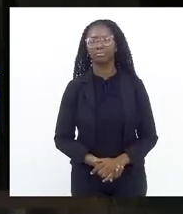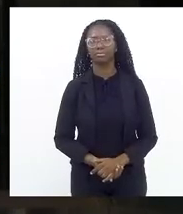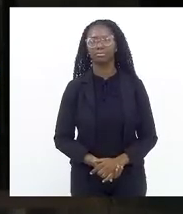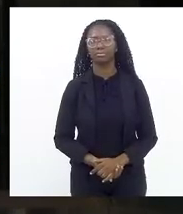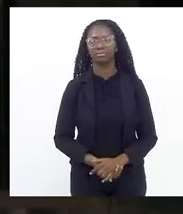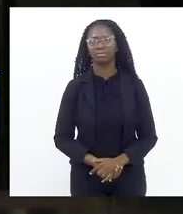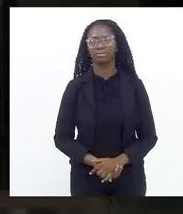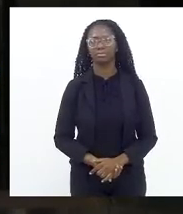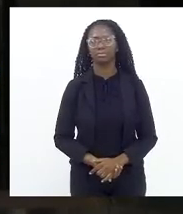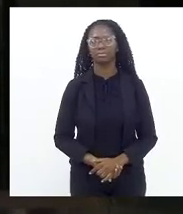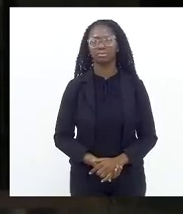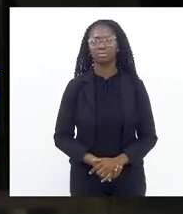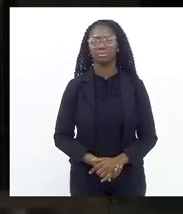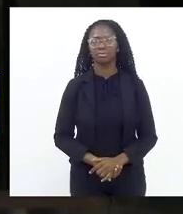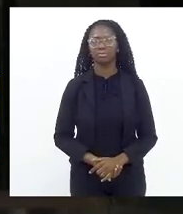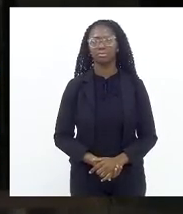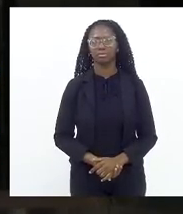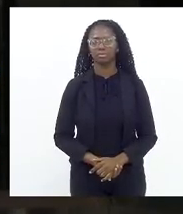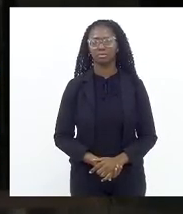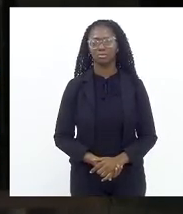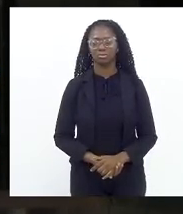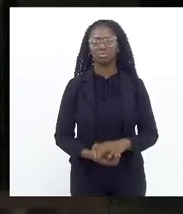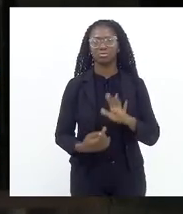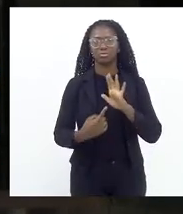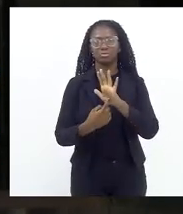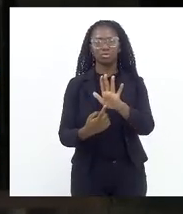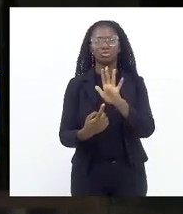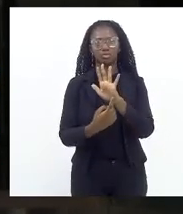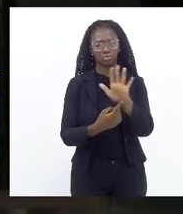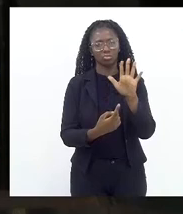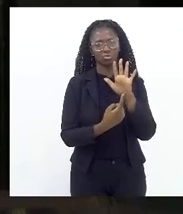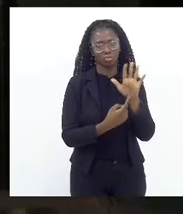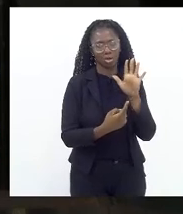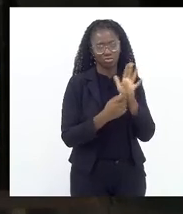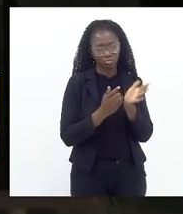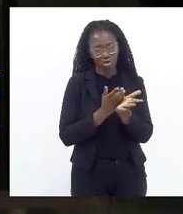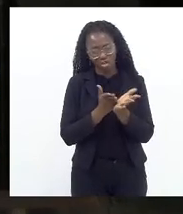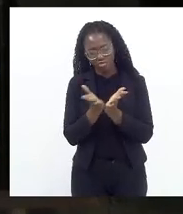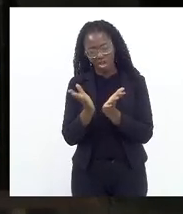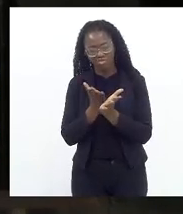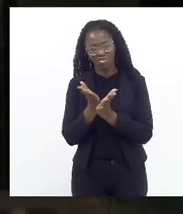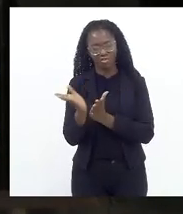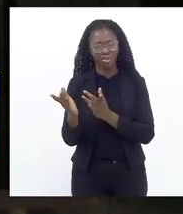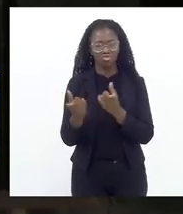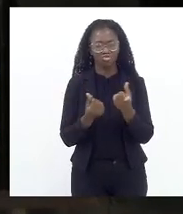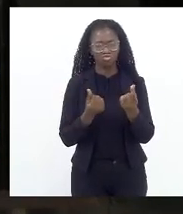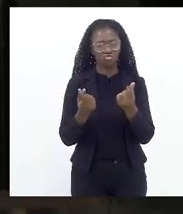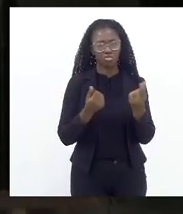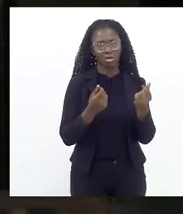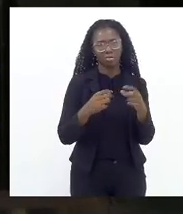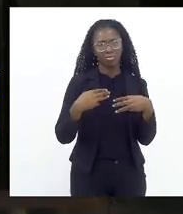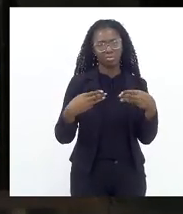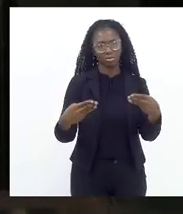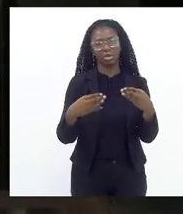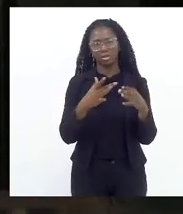as evidências de desvios no Ministério da Saúde, seja em função